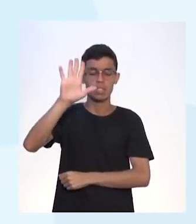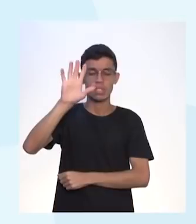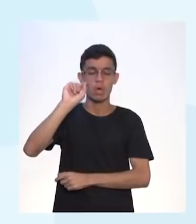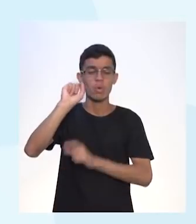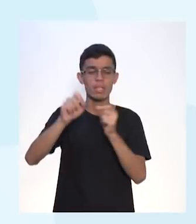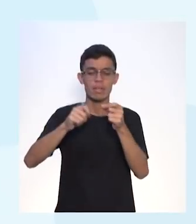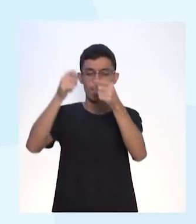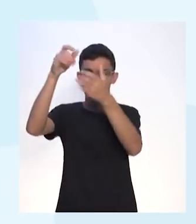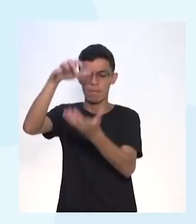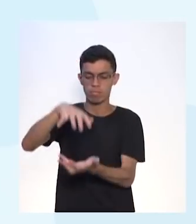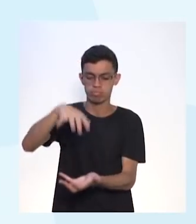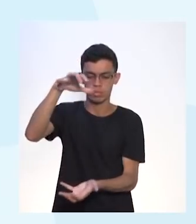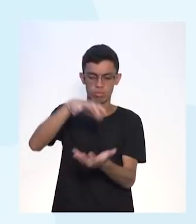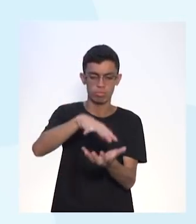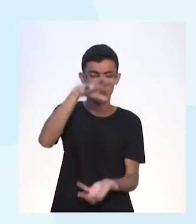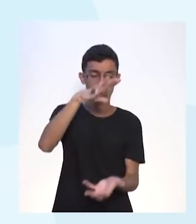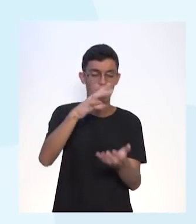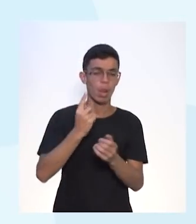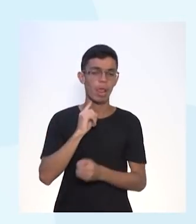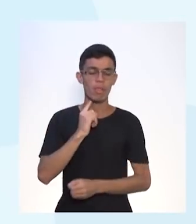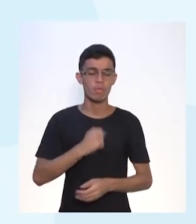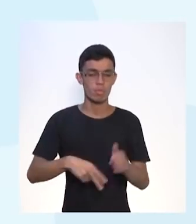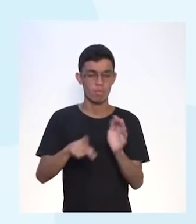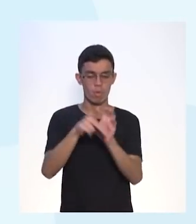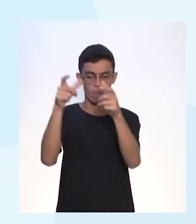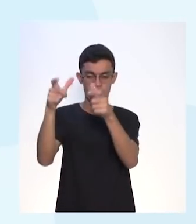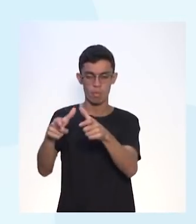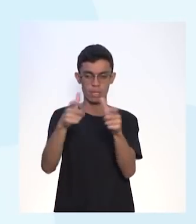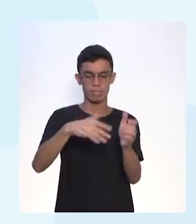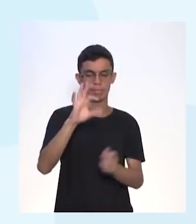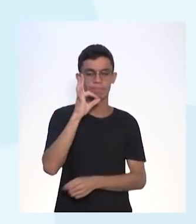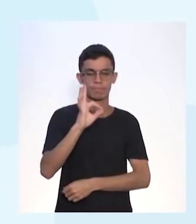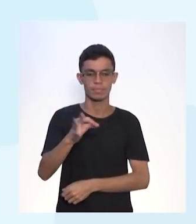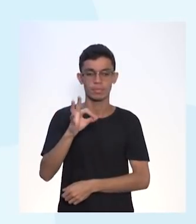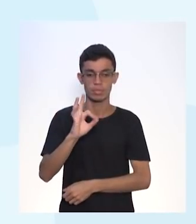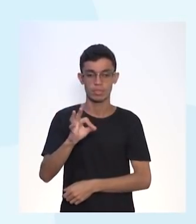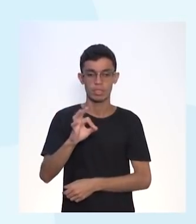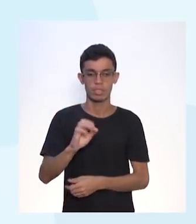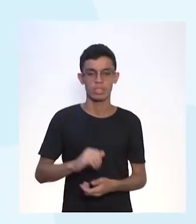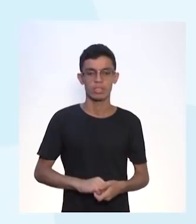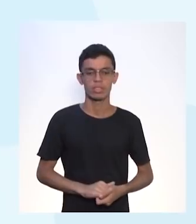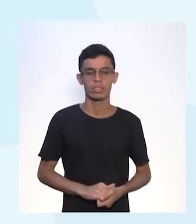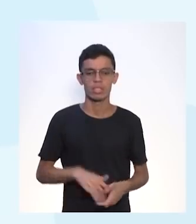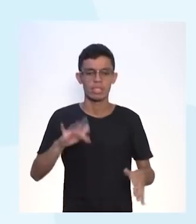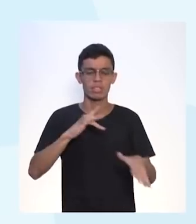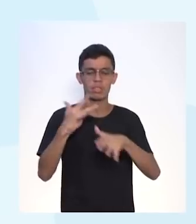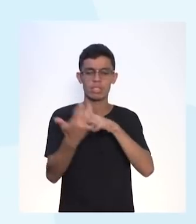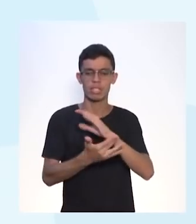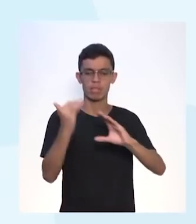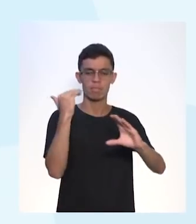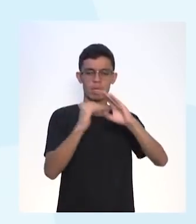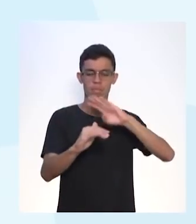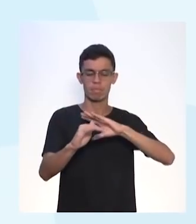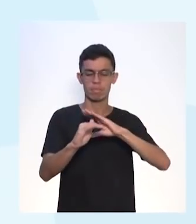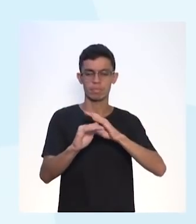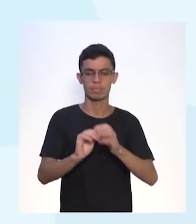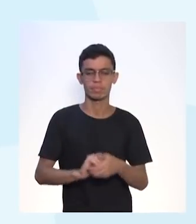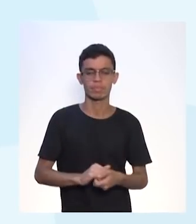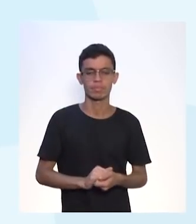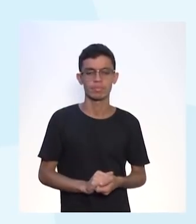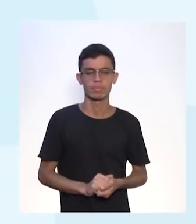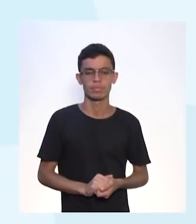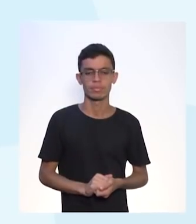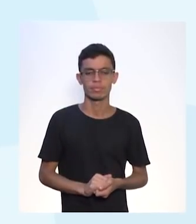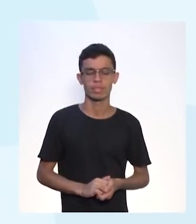da reciclagem. Né? Circula tanto em mídia impressa quanto em mídia digital. Próximo cartaz. Agora nós